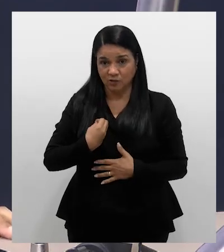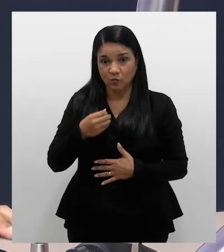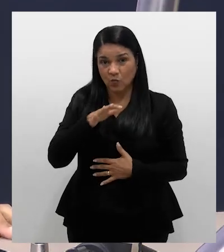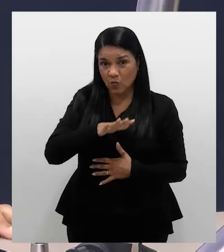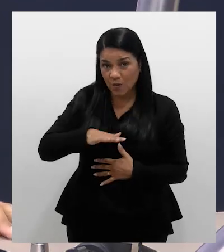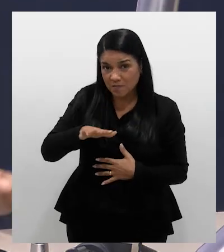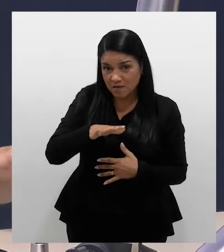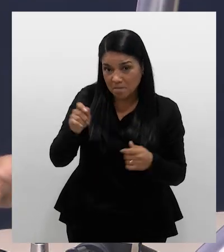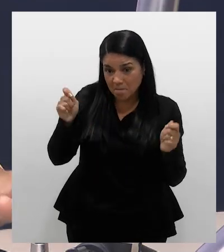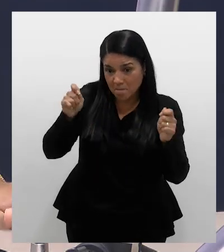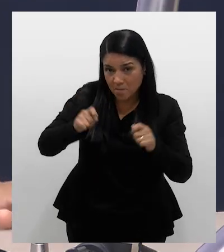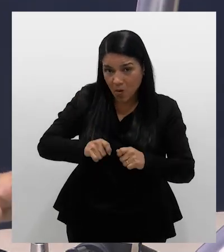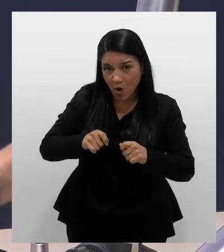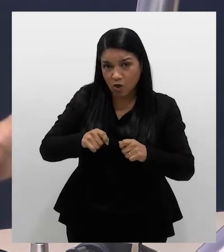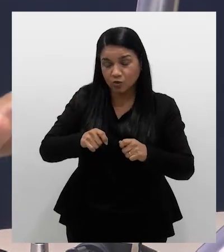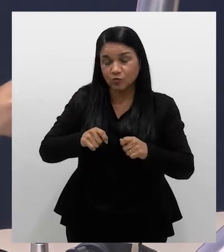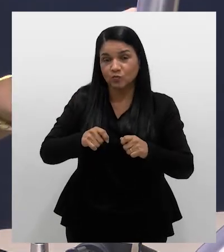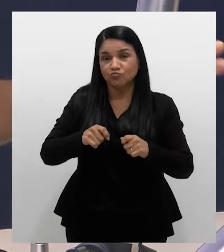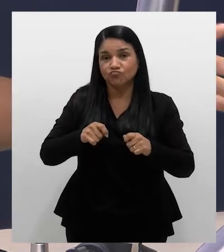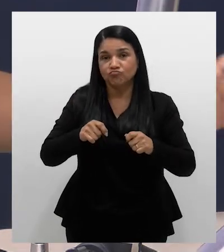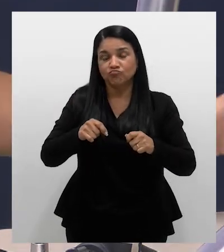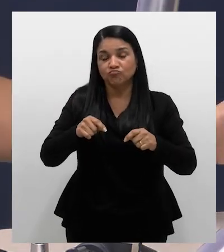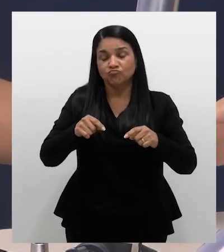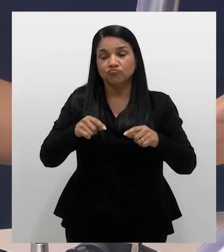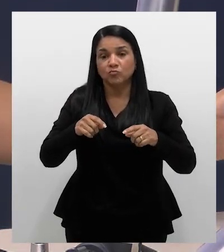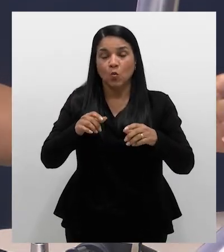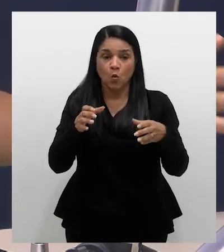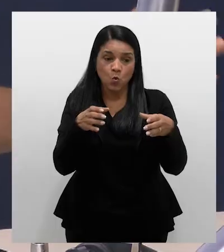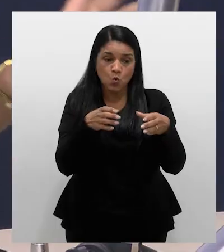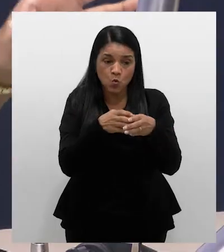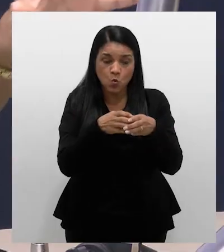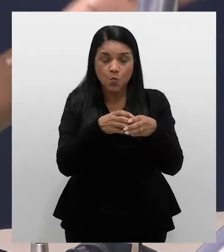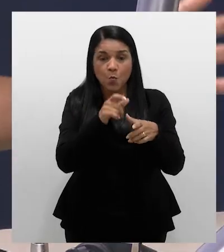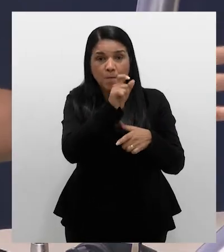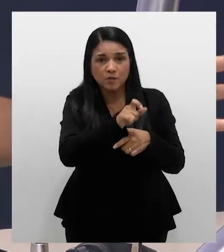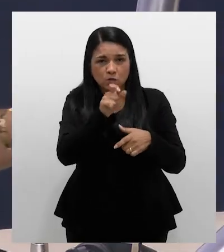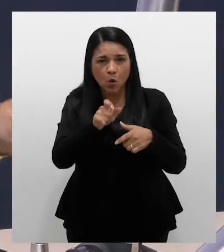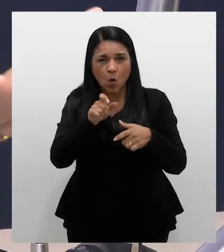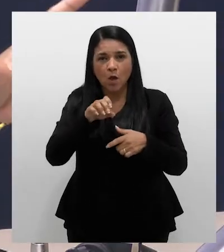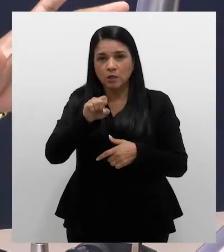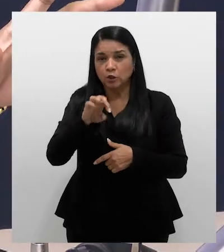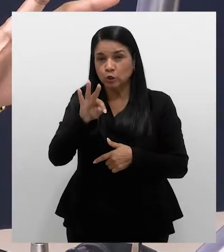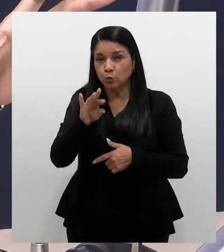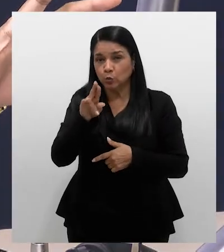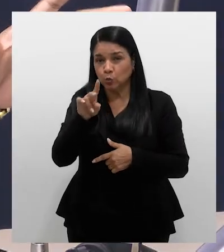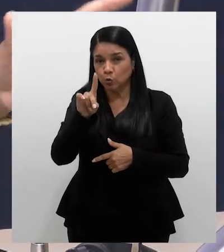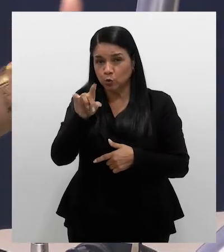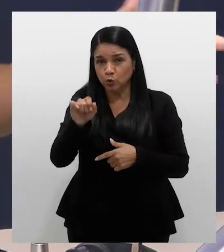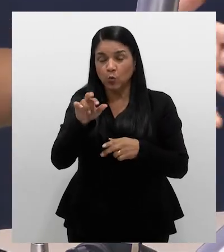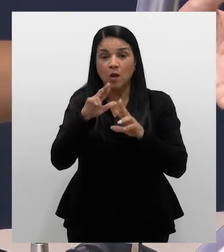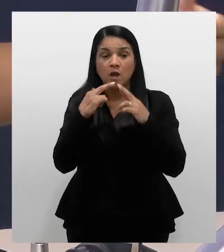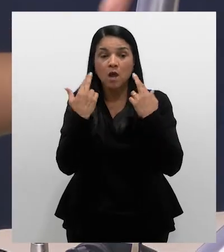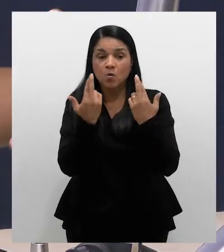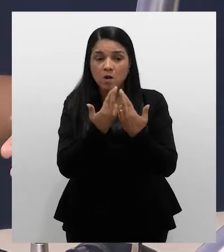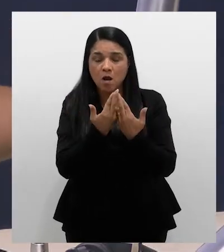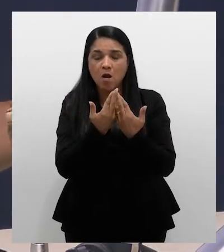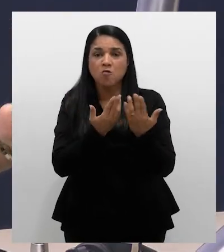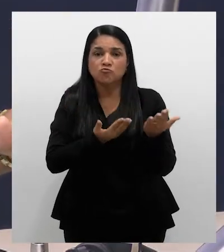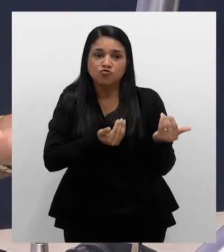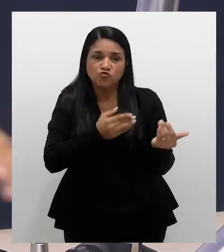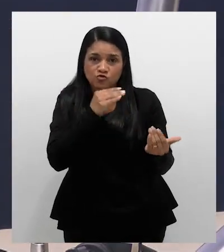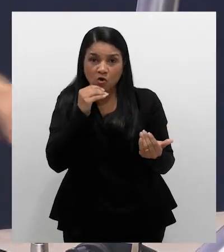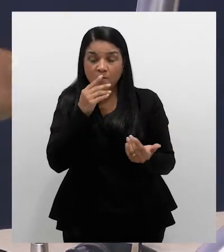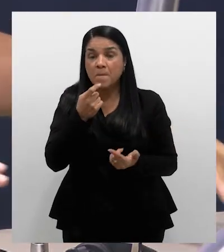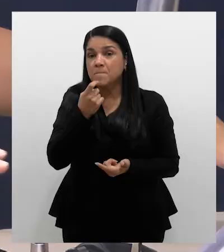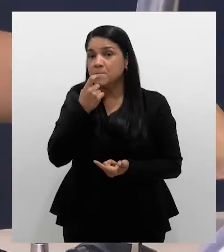um ambiente onde eu possa fazer um estúdio coletivo para gravar ou para fazer reuniões de